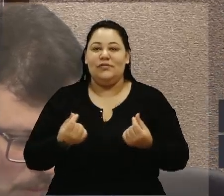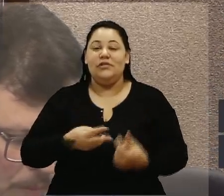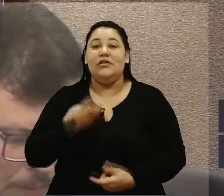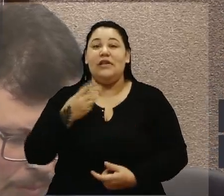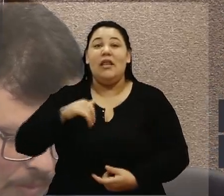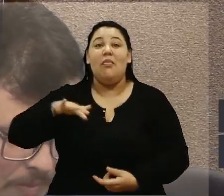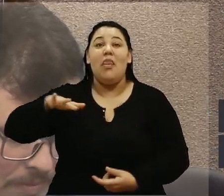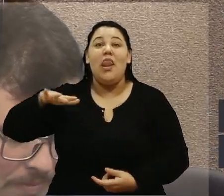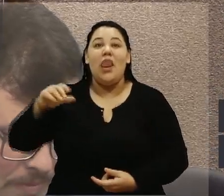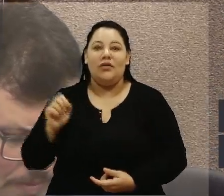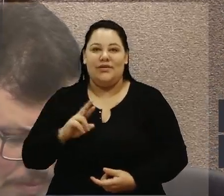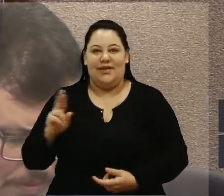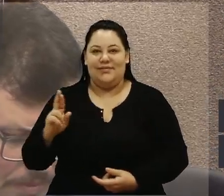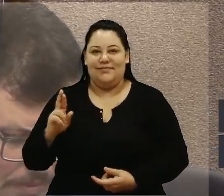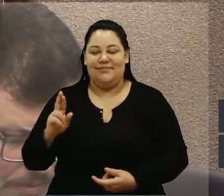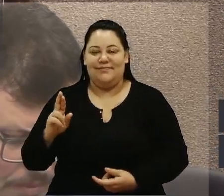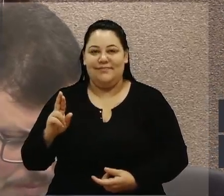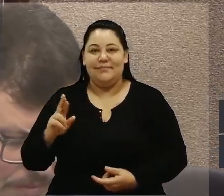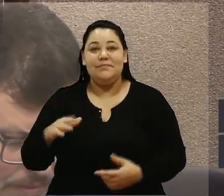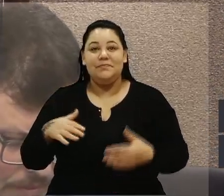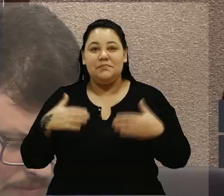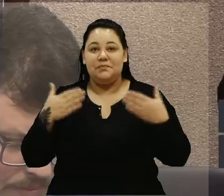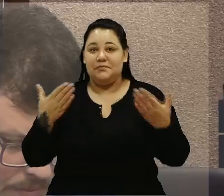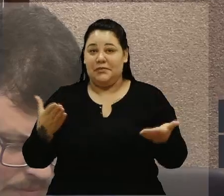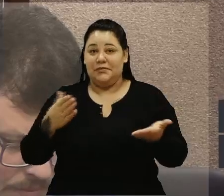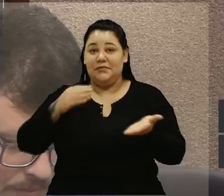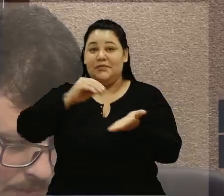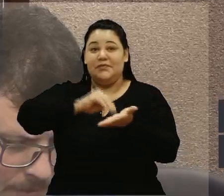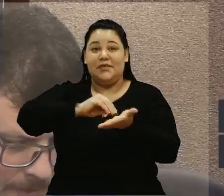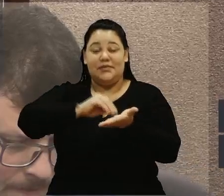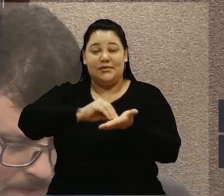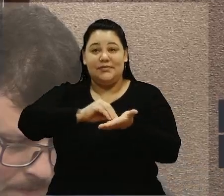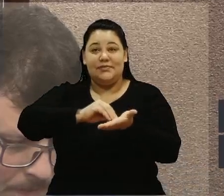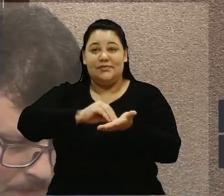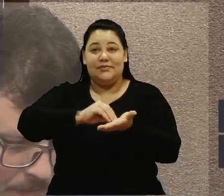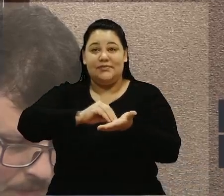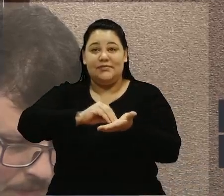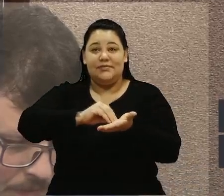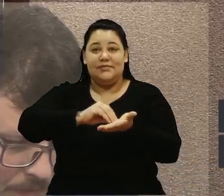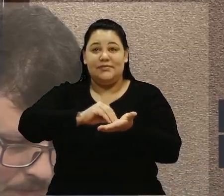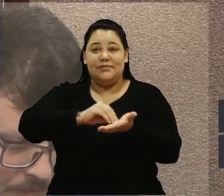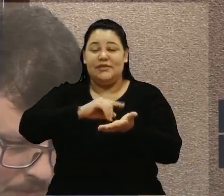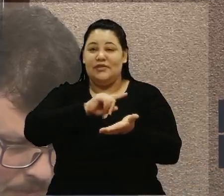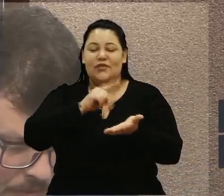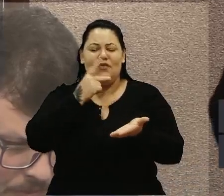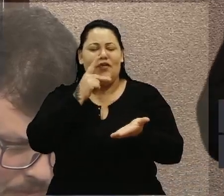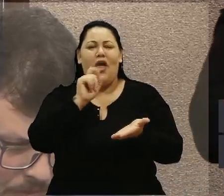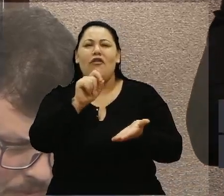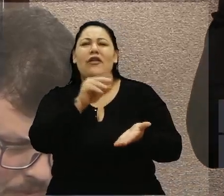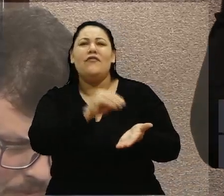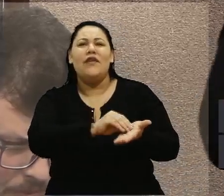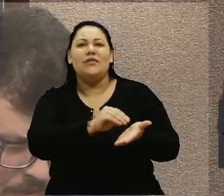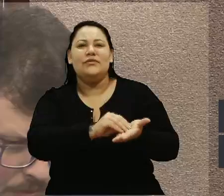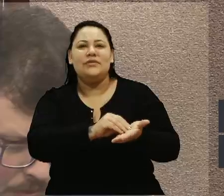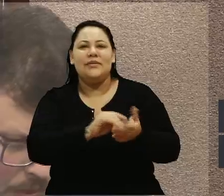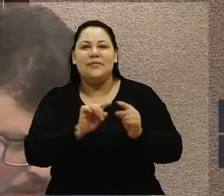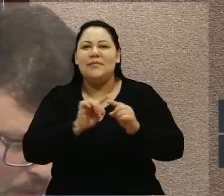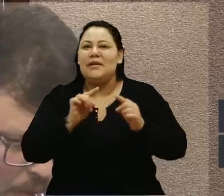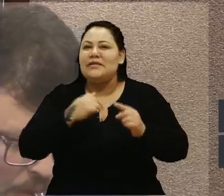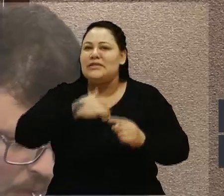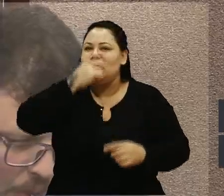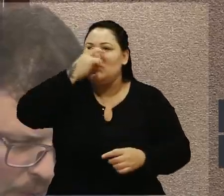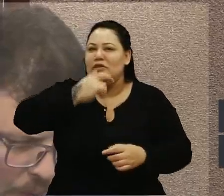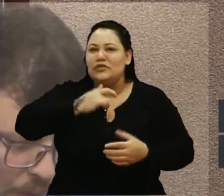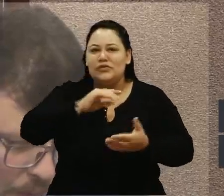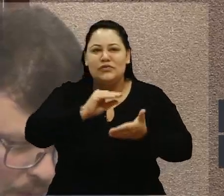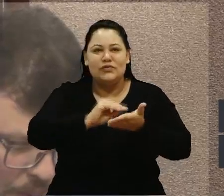reais. Então, falta... Eu não vou dizer o que falta lá. Eu acho que falta um pouquinho de...